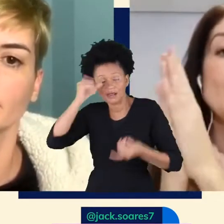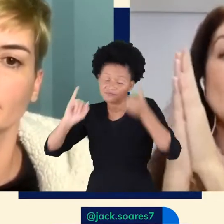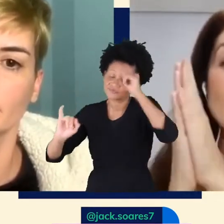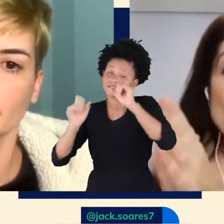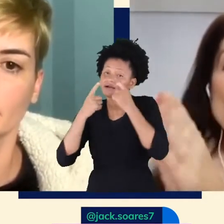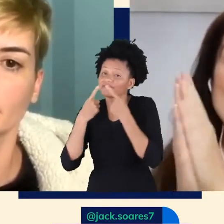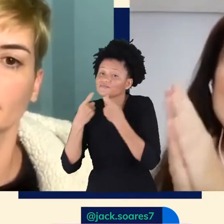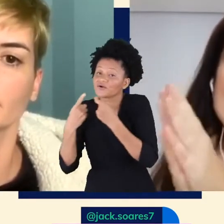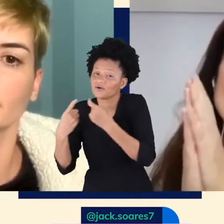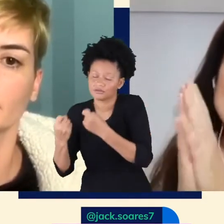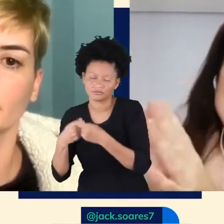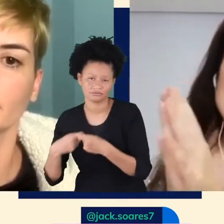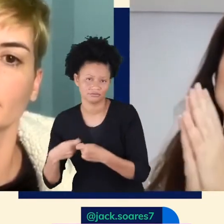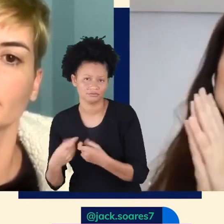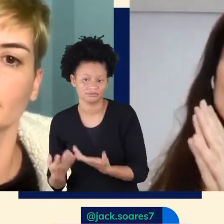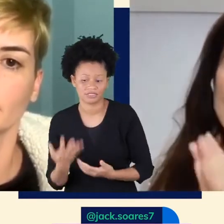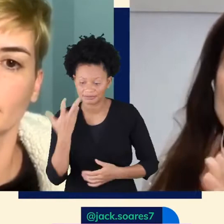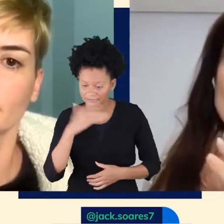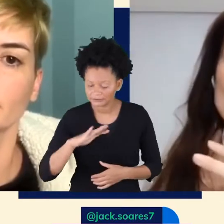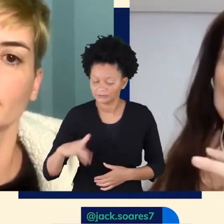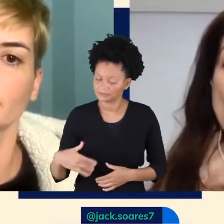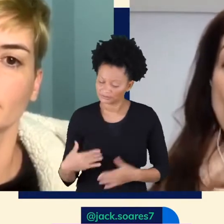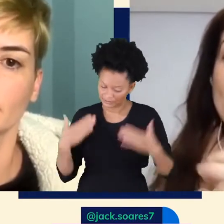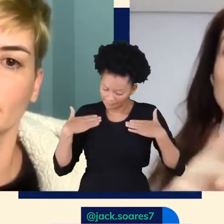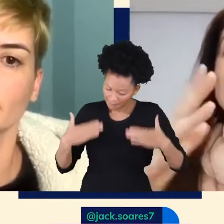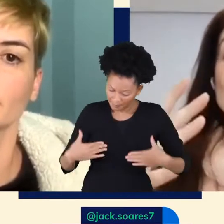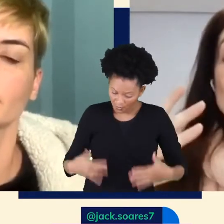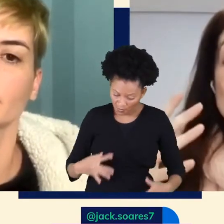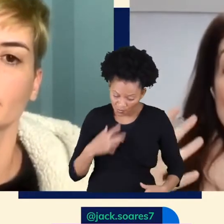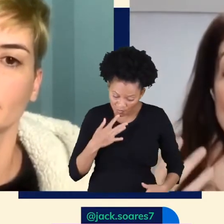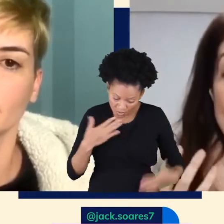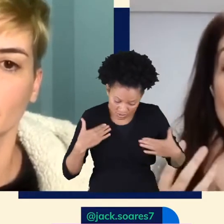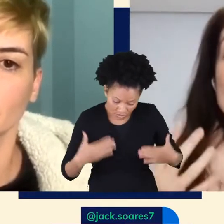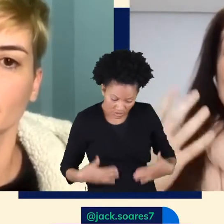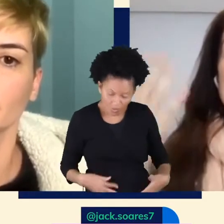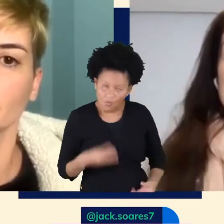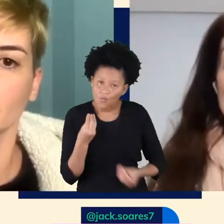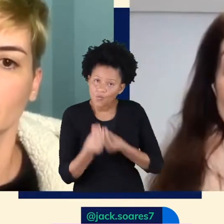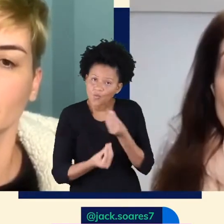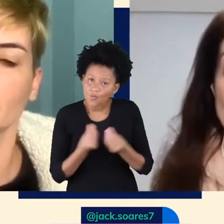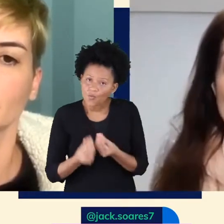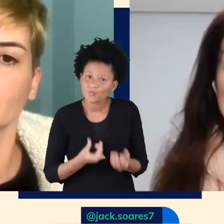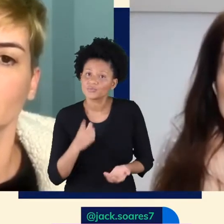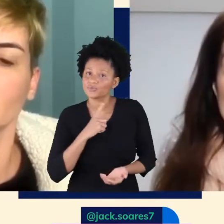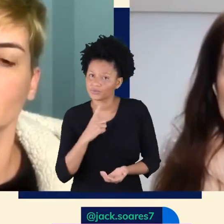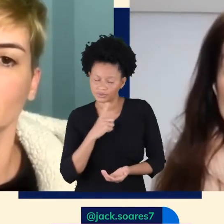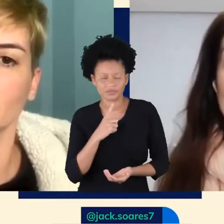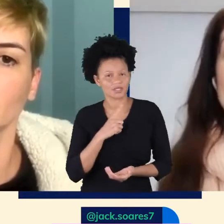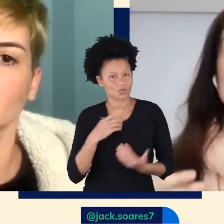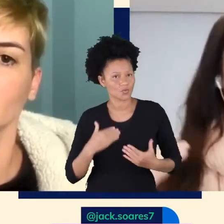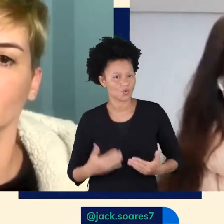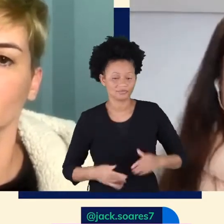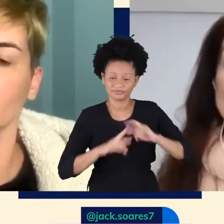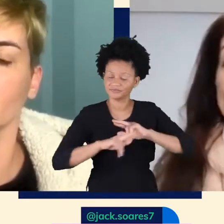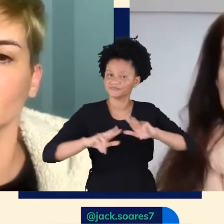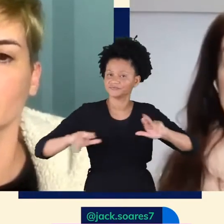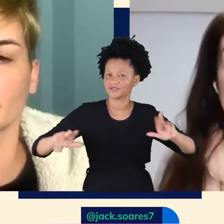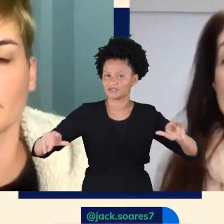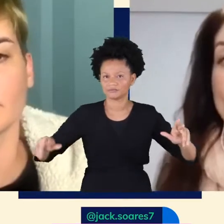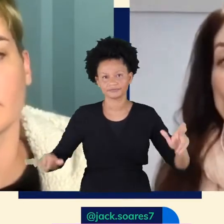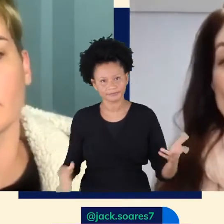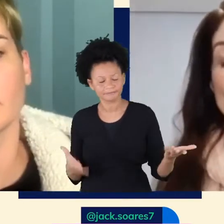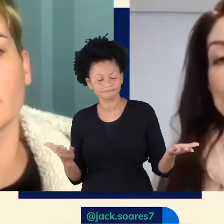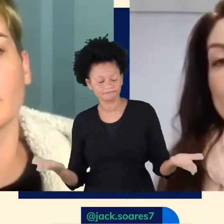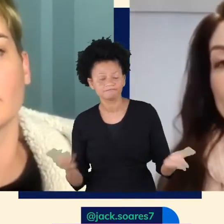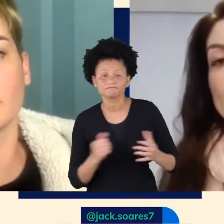quarto, porque isso é proteção contra a violência sexual. A criança saber o potencial do corpo dela e como esse corpo